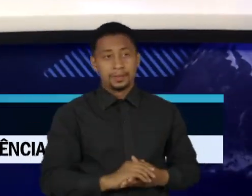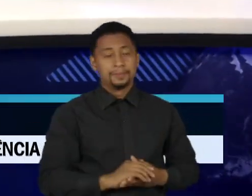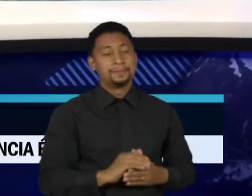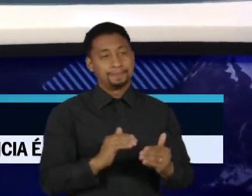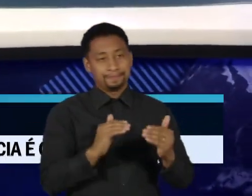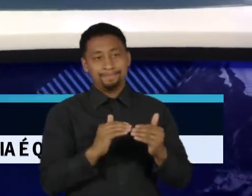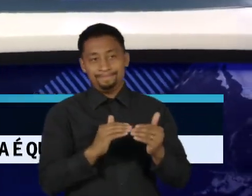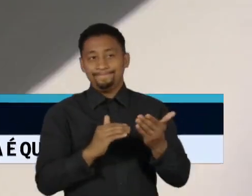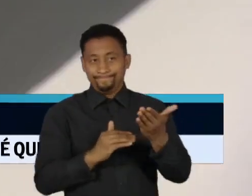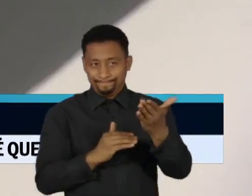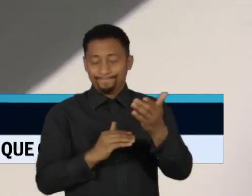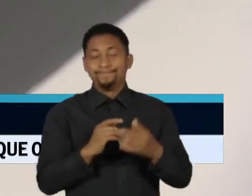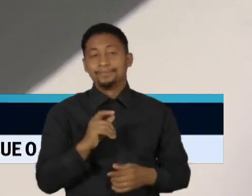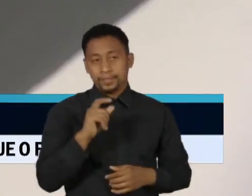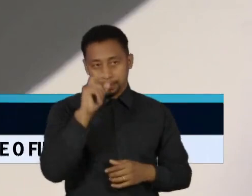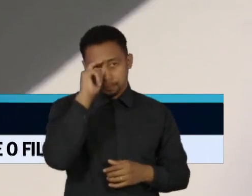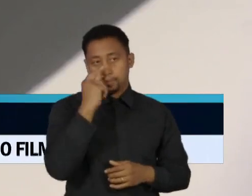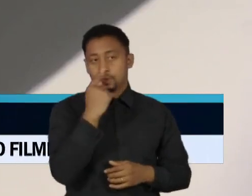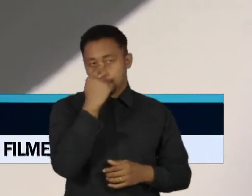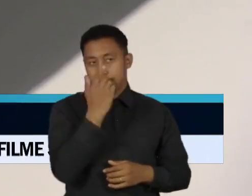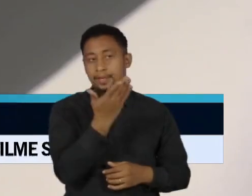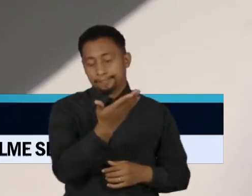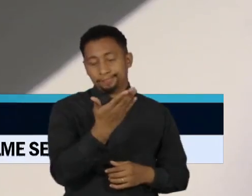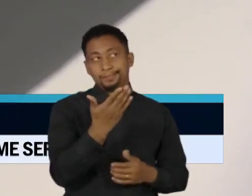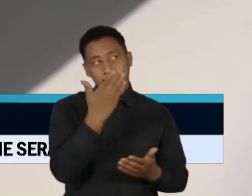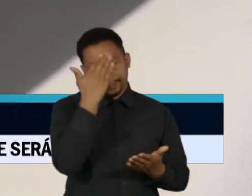do pessimismo do Pondé em relação